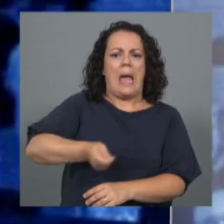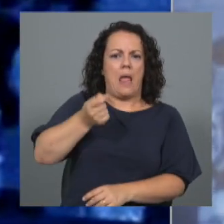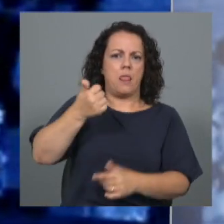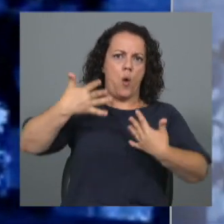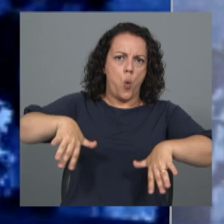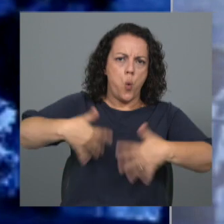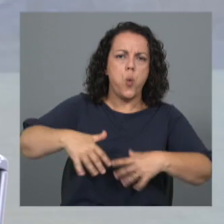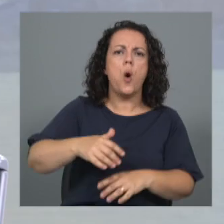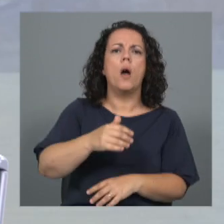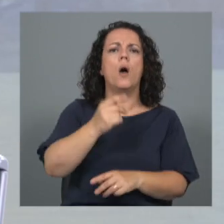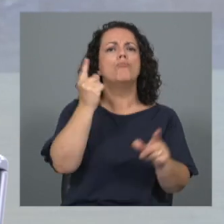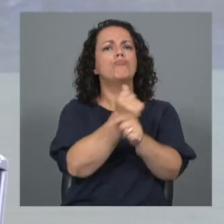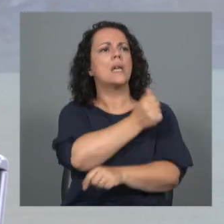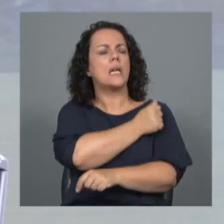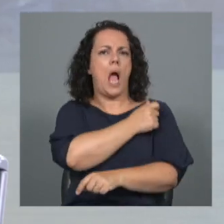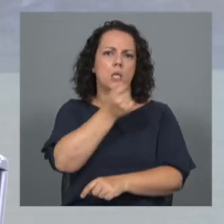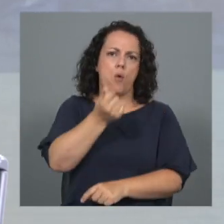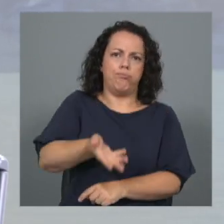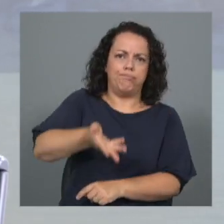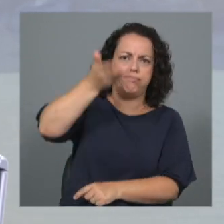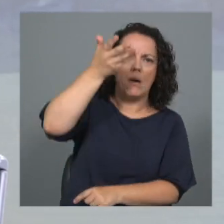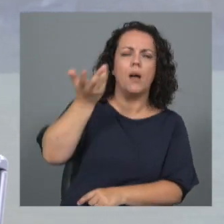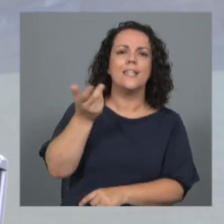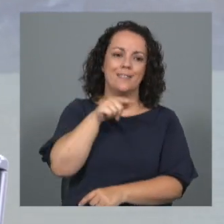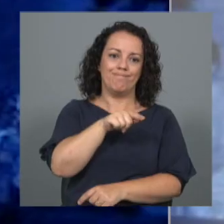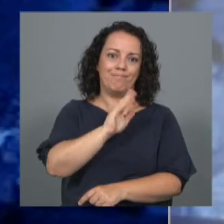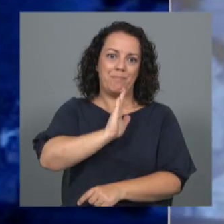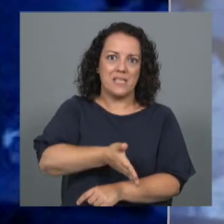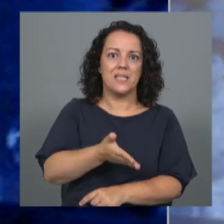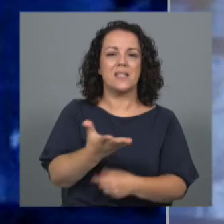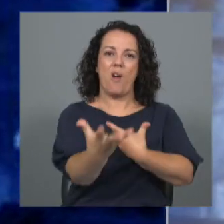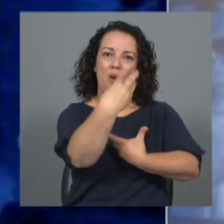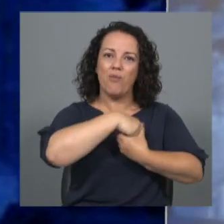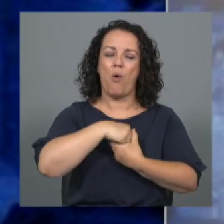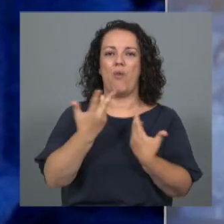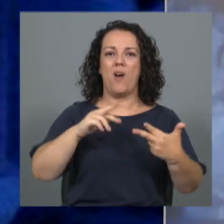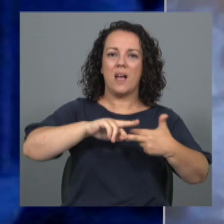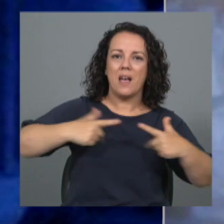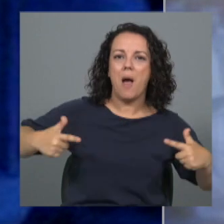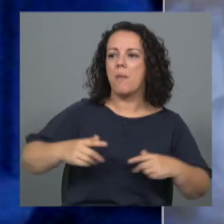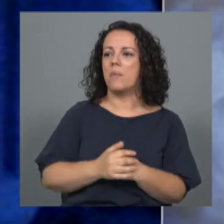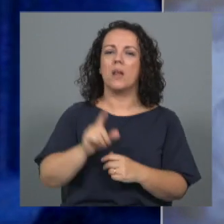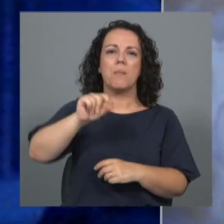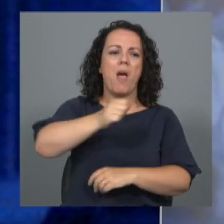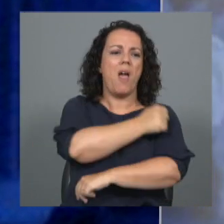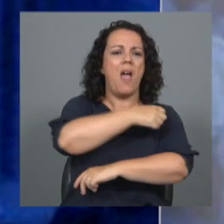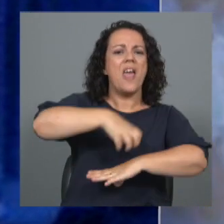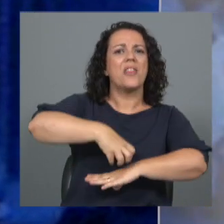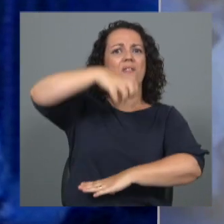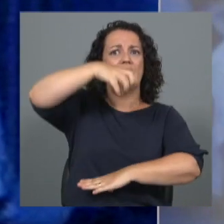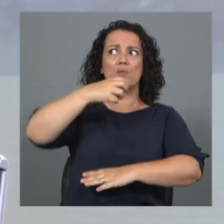bastante? É preciso envolver nisto também as câmaras, a reabilitação de edifícios tantas vezes que lhes